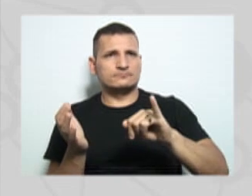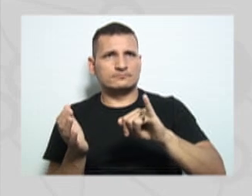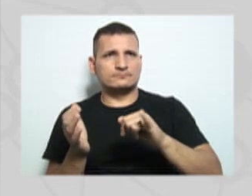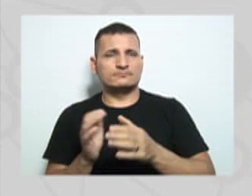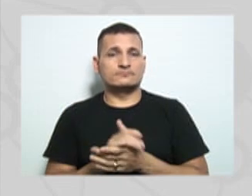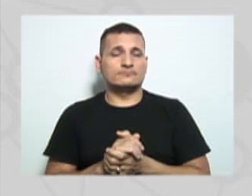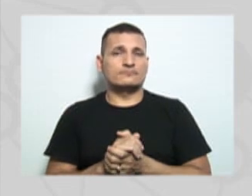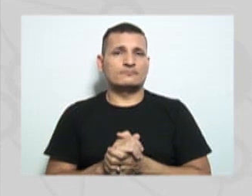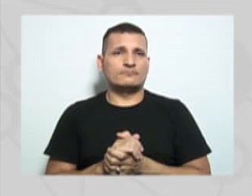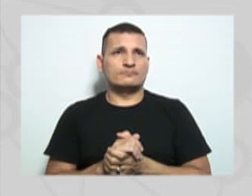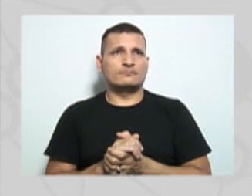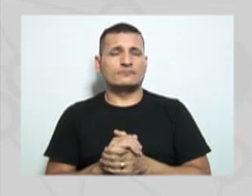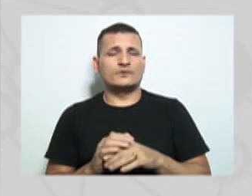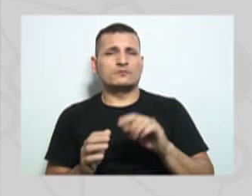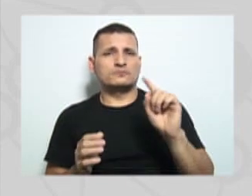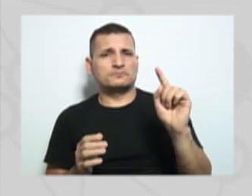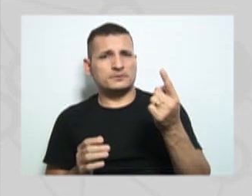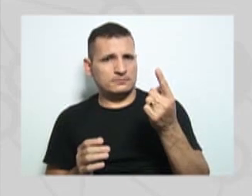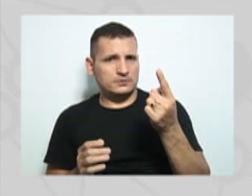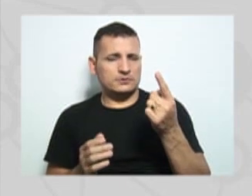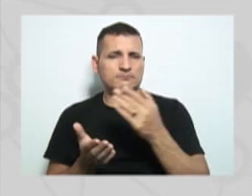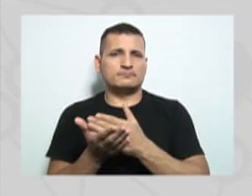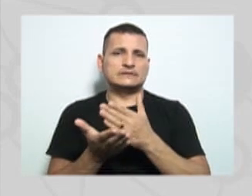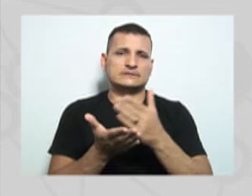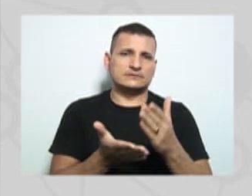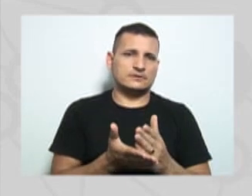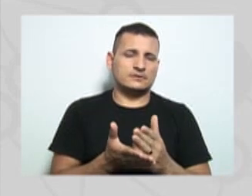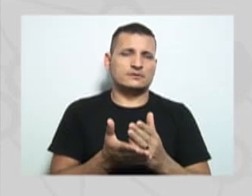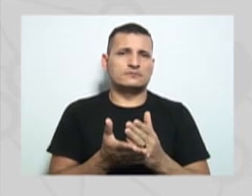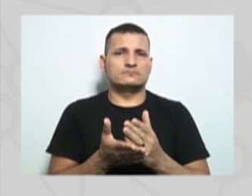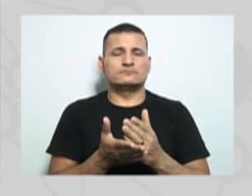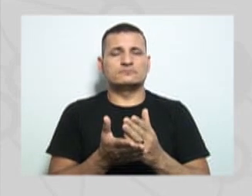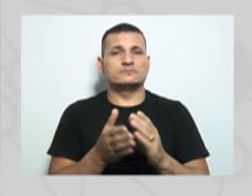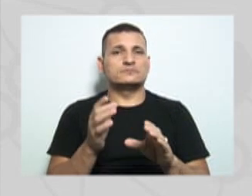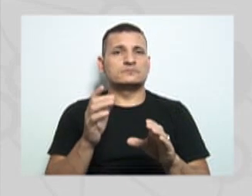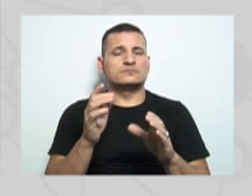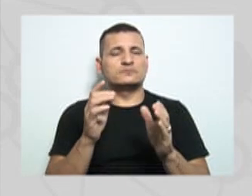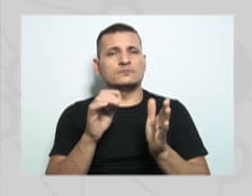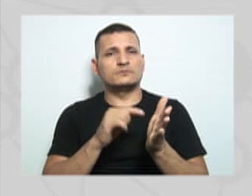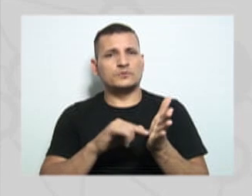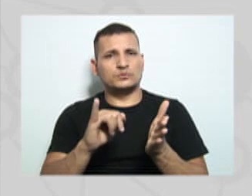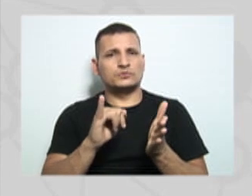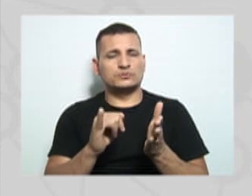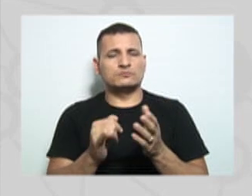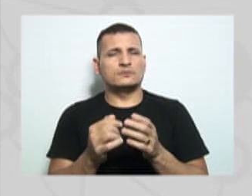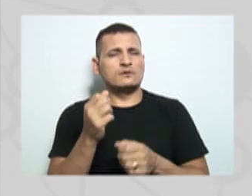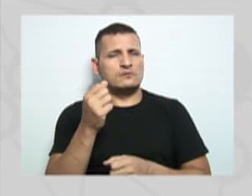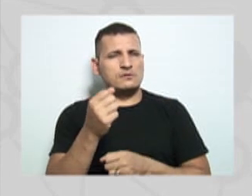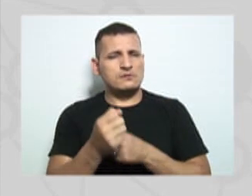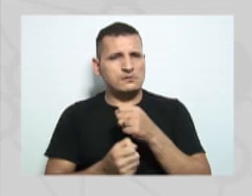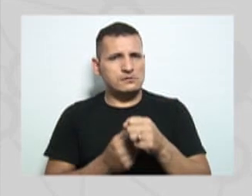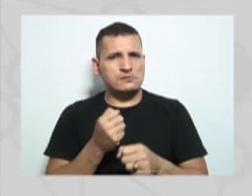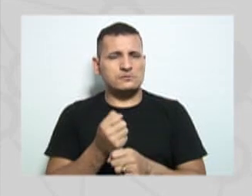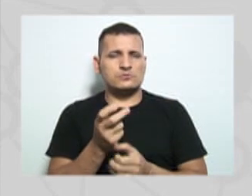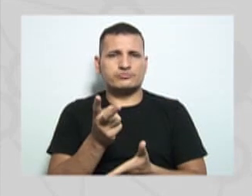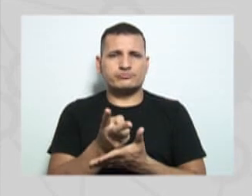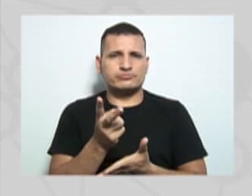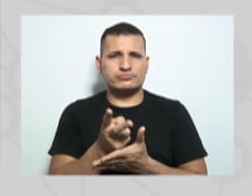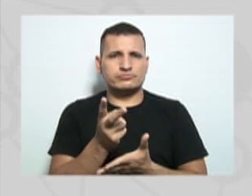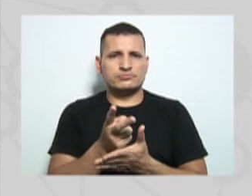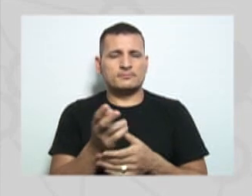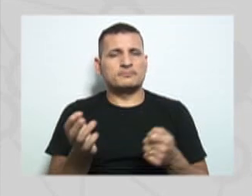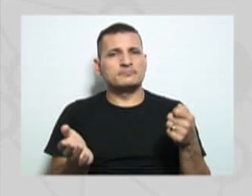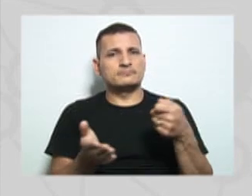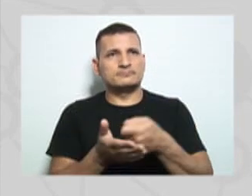da primeira ou única cota do imposto devido, correspondente a todo ano calendário.